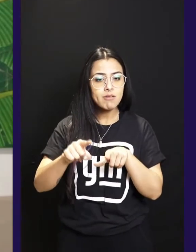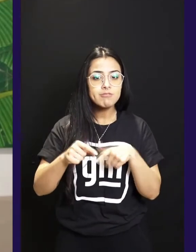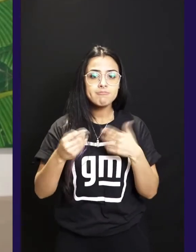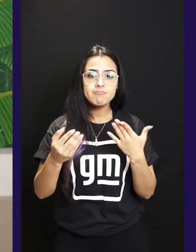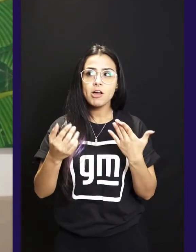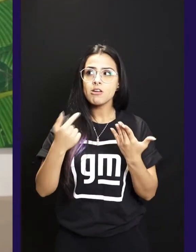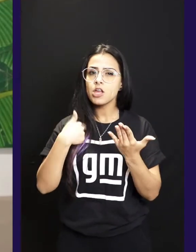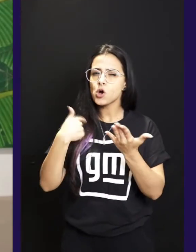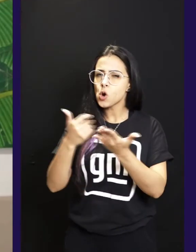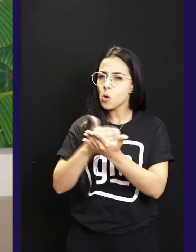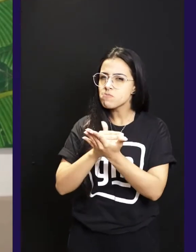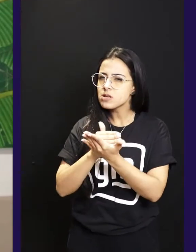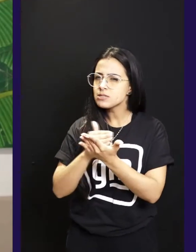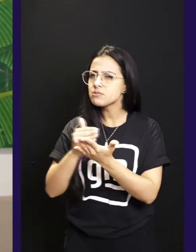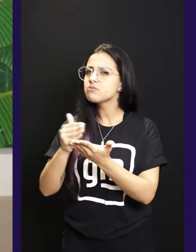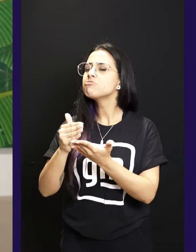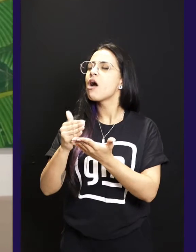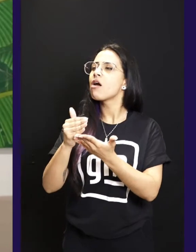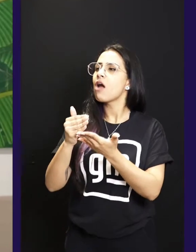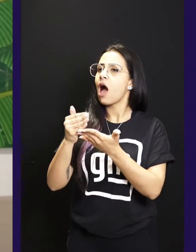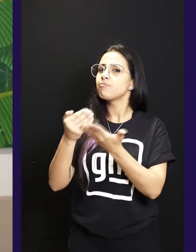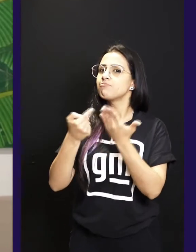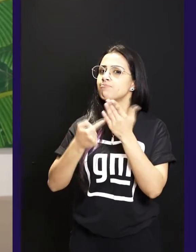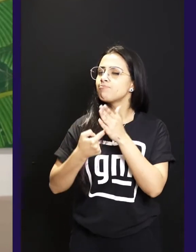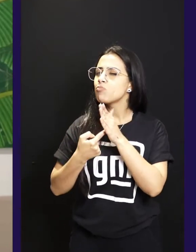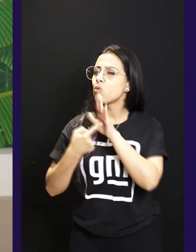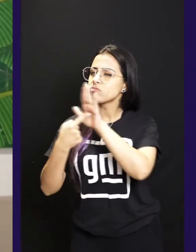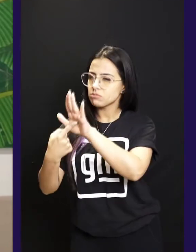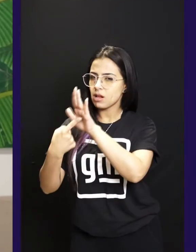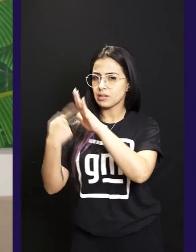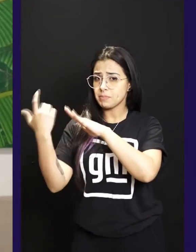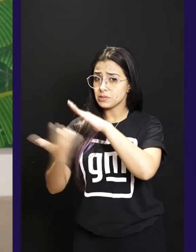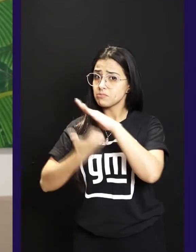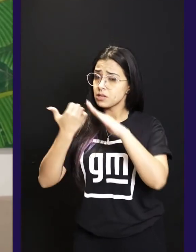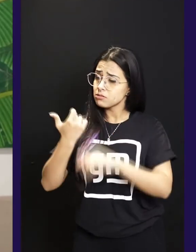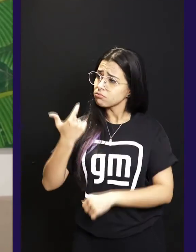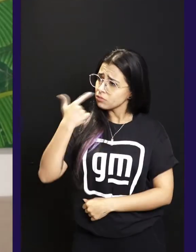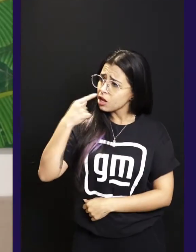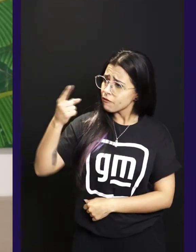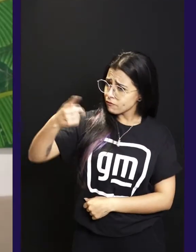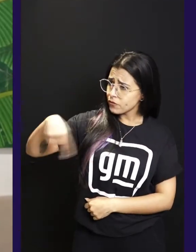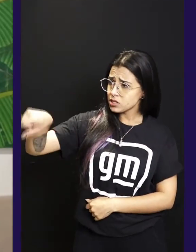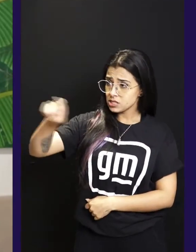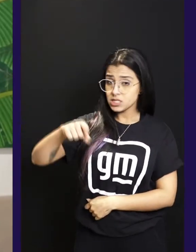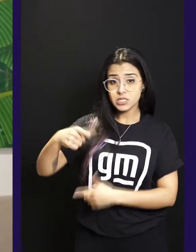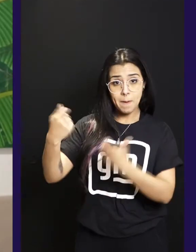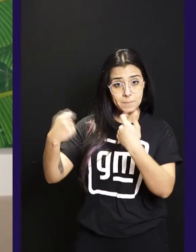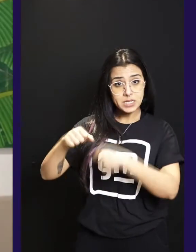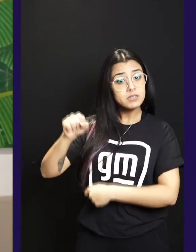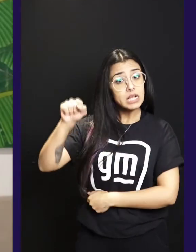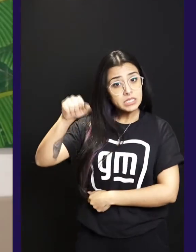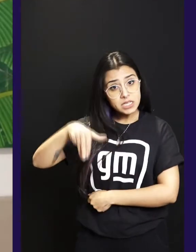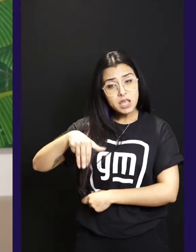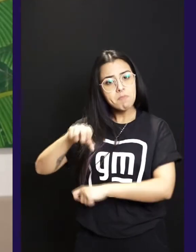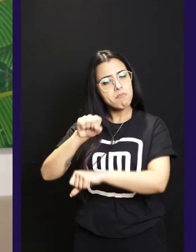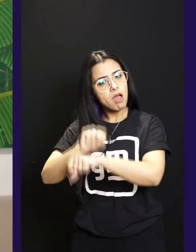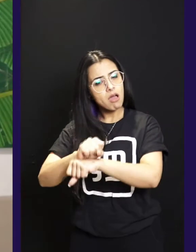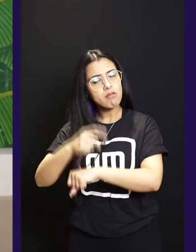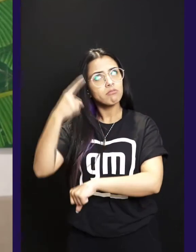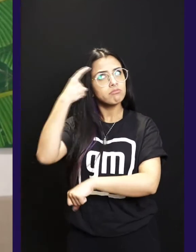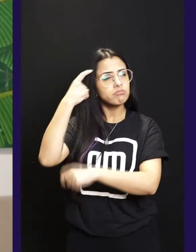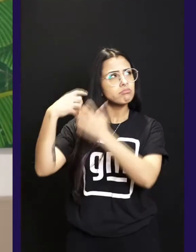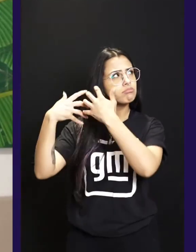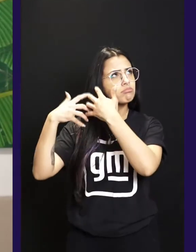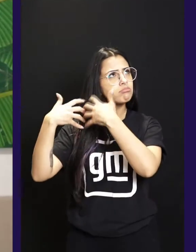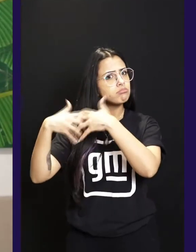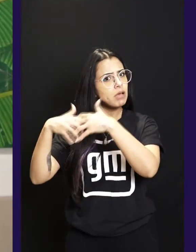pessoas daquelas empresas que elas deveriam sim parar para conversar sobre acessibilidade, né? Pessoa com